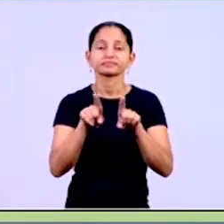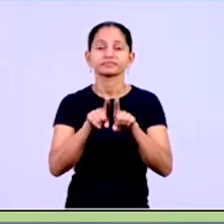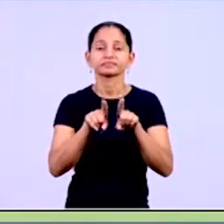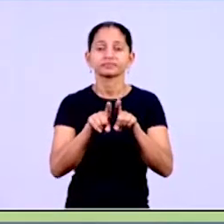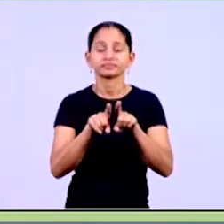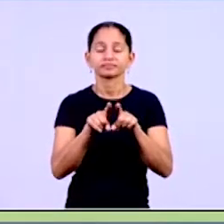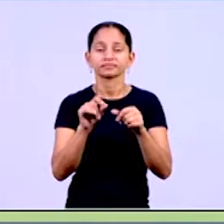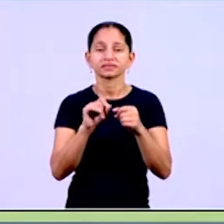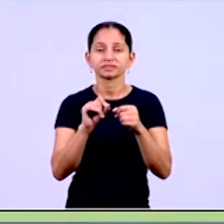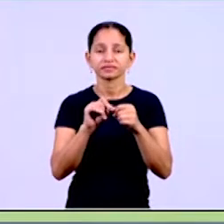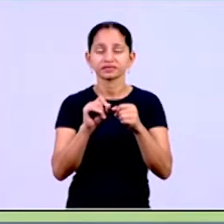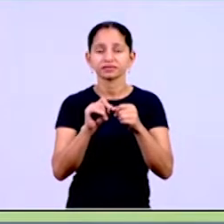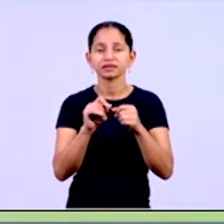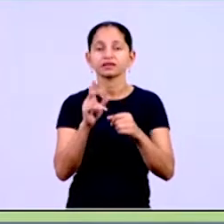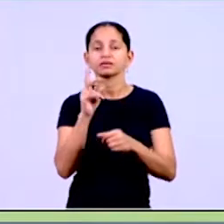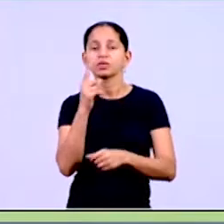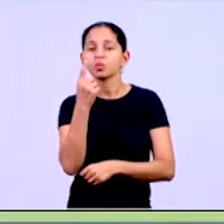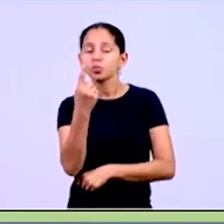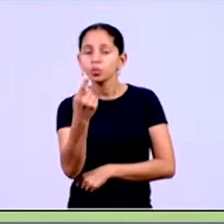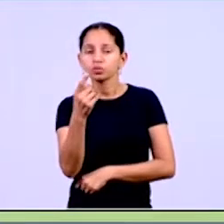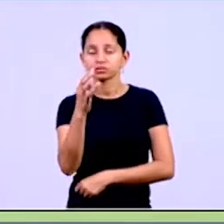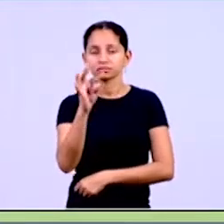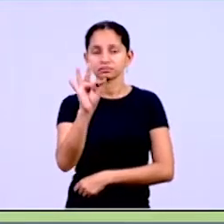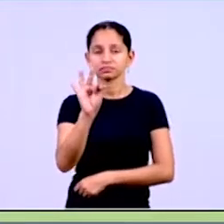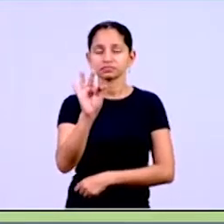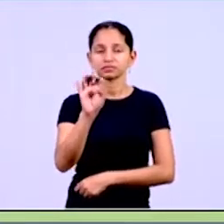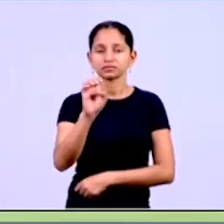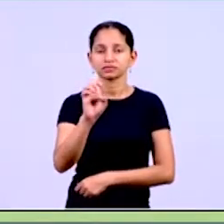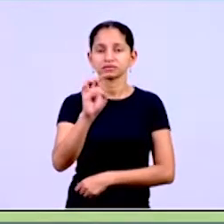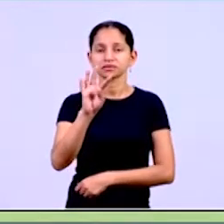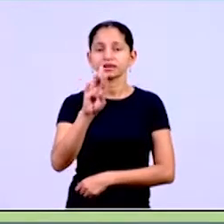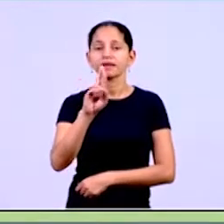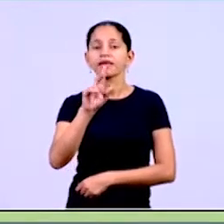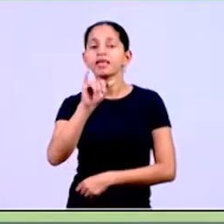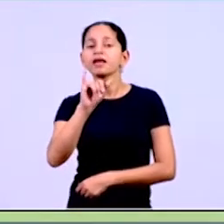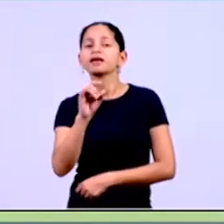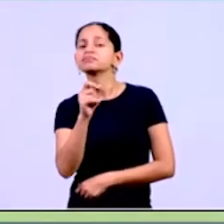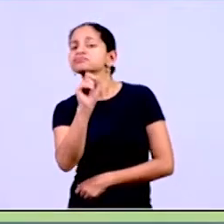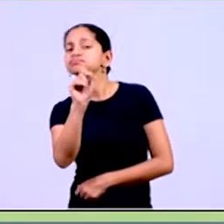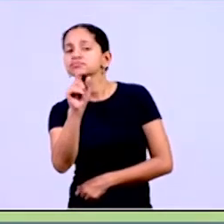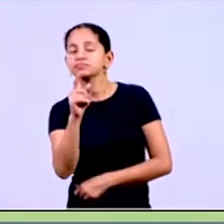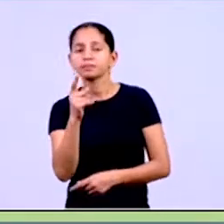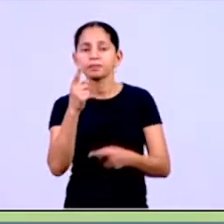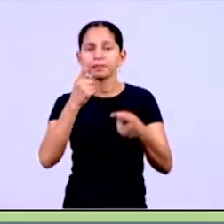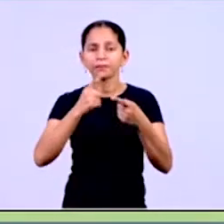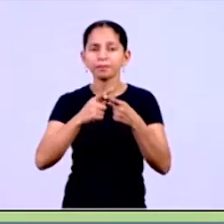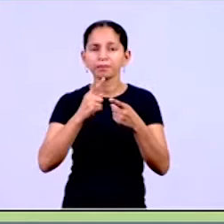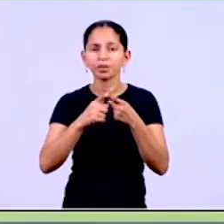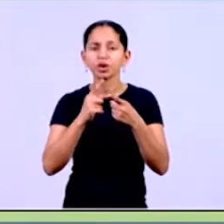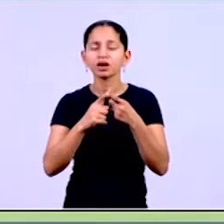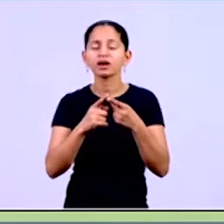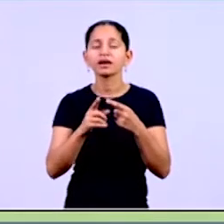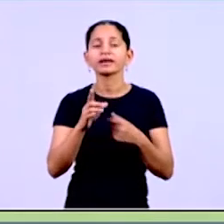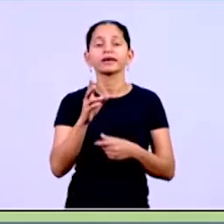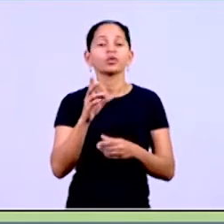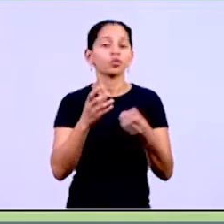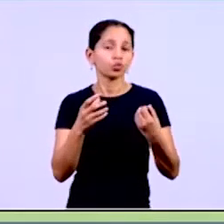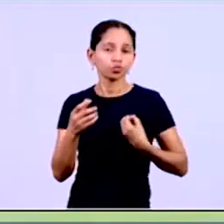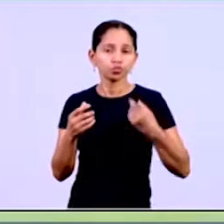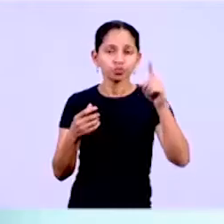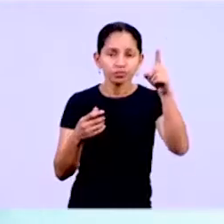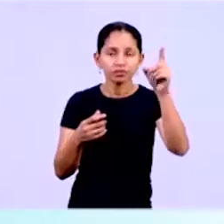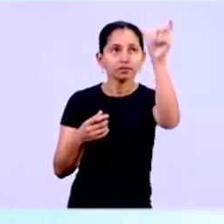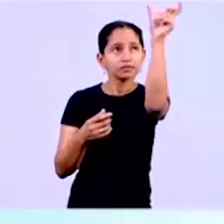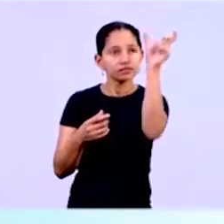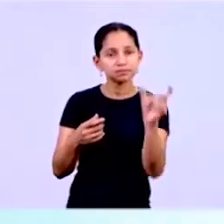equivale a 1 terabyte. A grande pergunta que a gente faz é por que 1024 e não 1000, né? Porque a